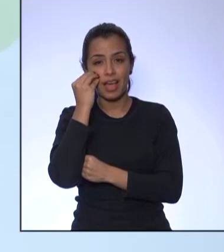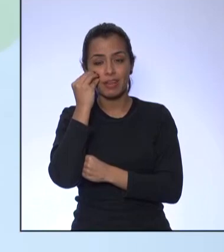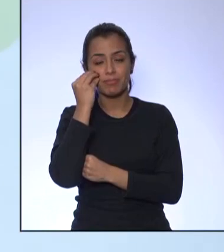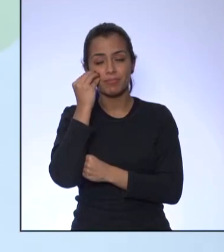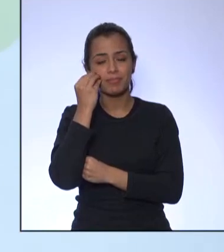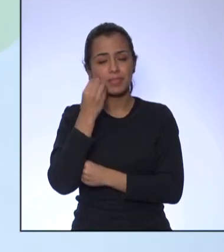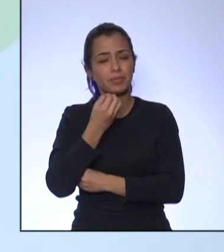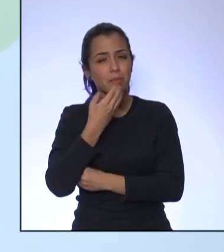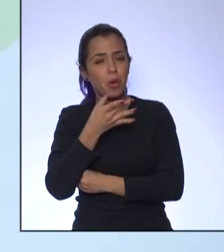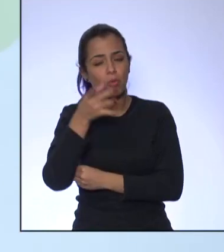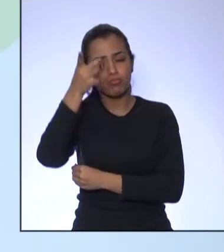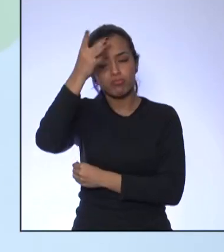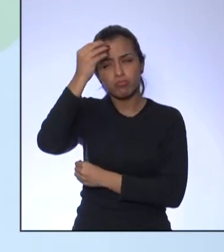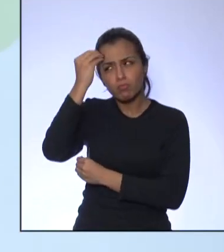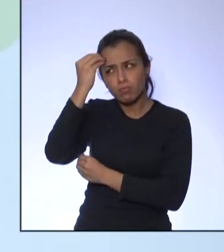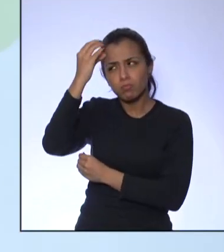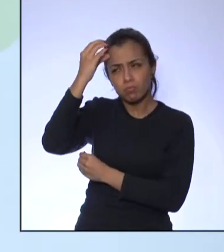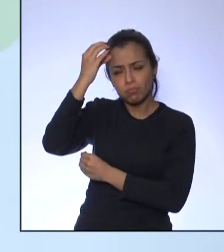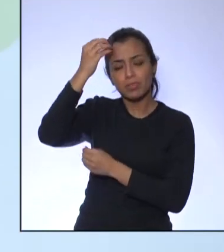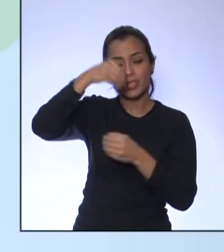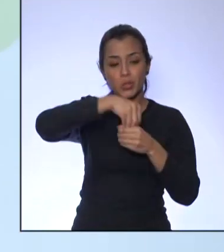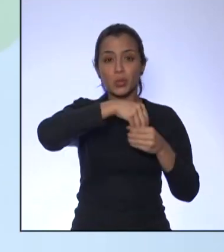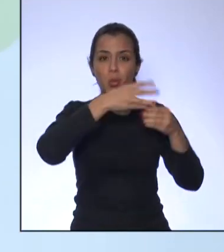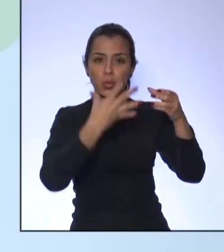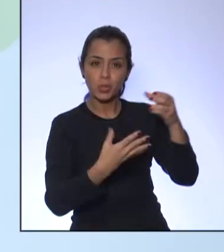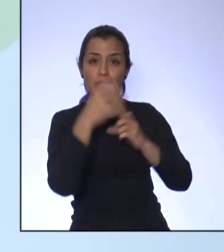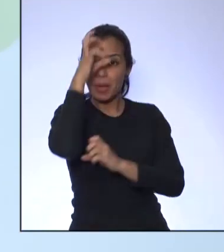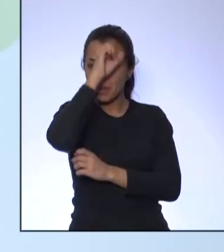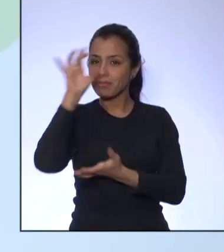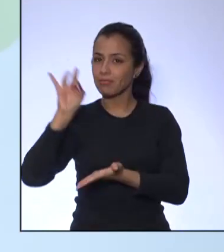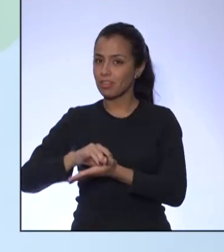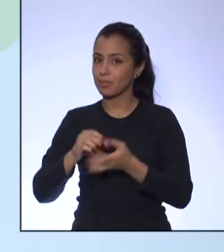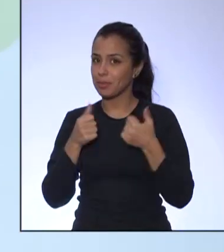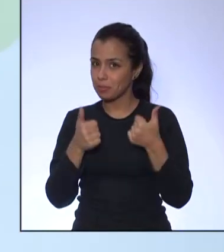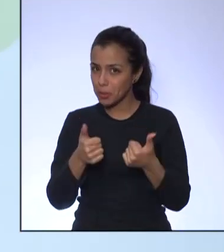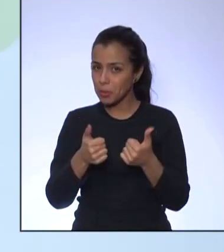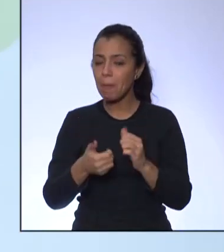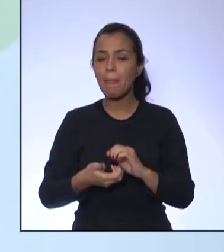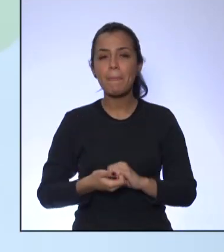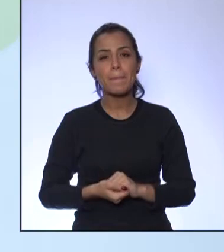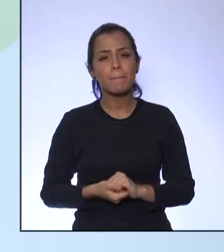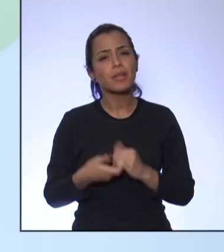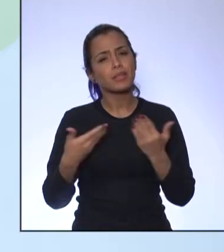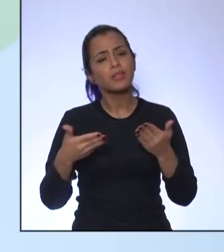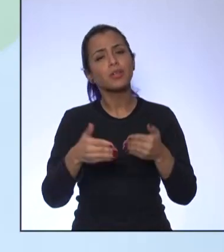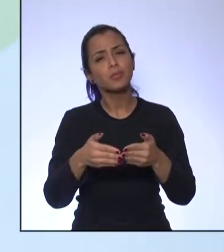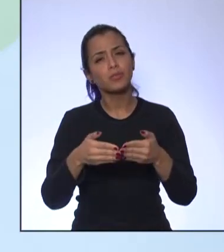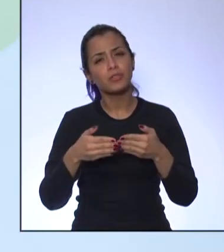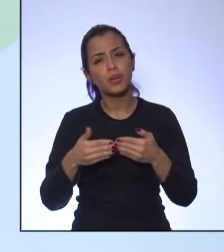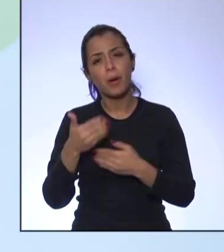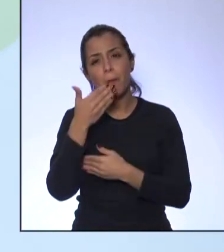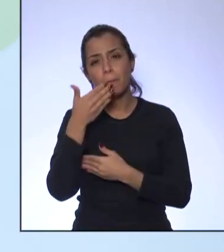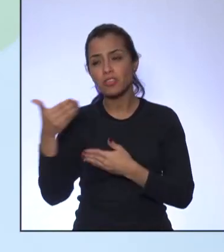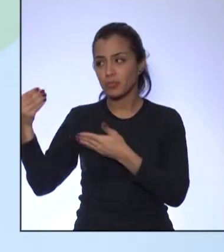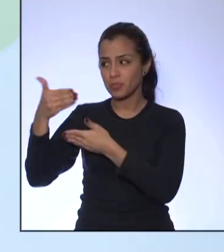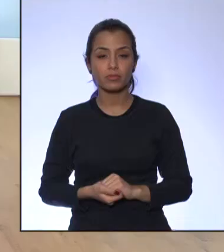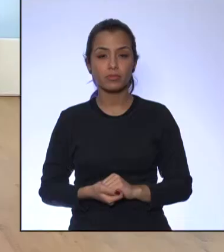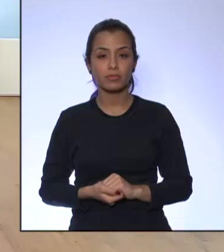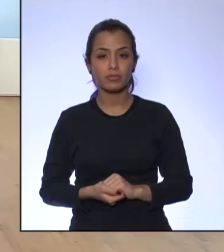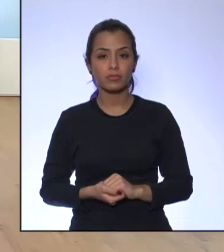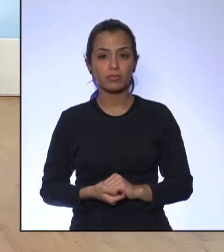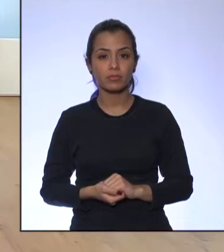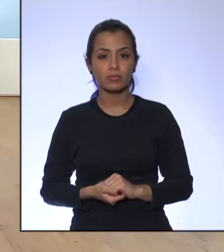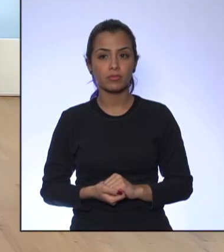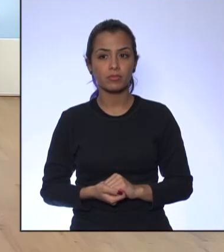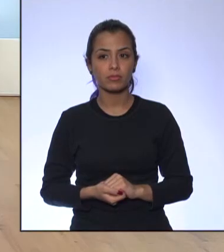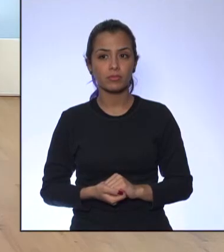passar esses conteúdos, para que vocês consigam, de fato, aprender. Tá bom? Então, vamos lá. Eu vou pedir, por favor, para colocar a primeira tela. E